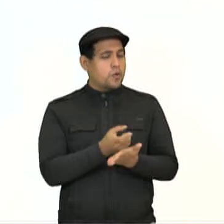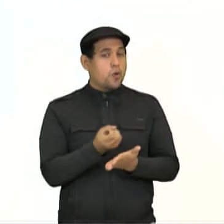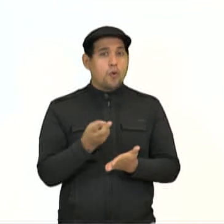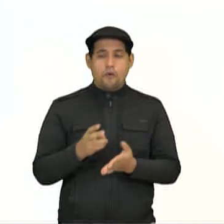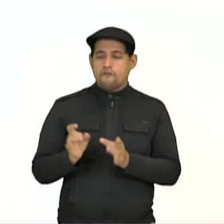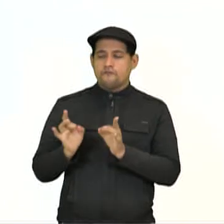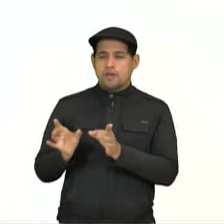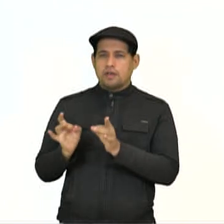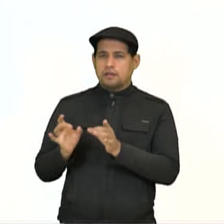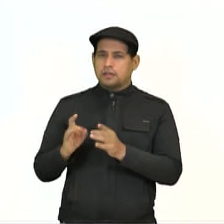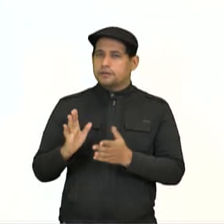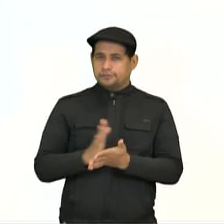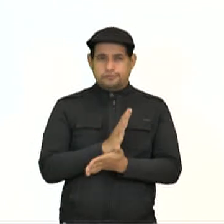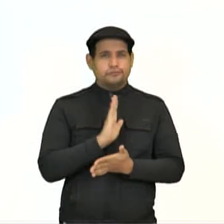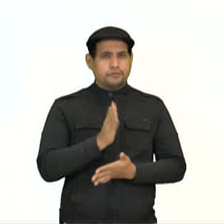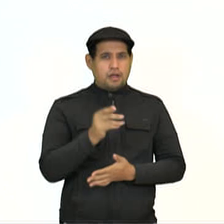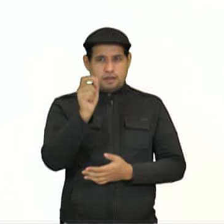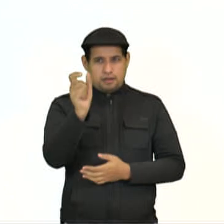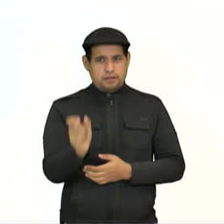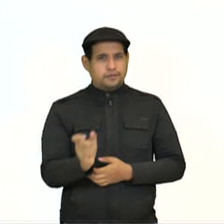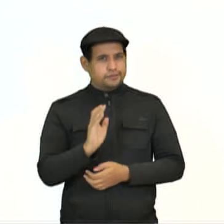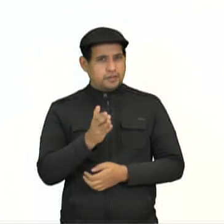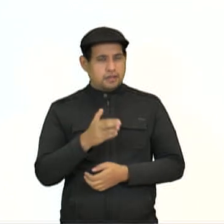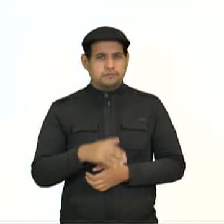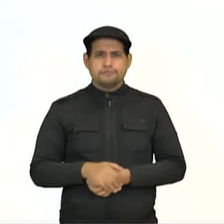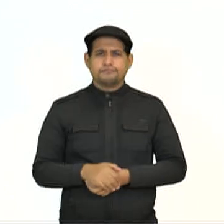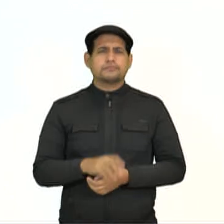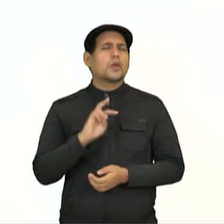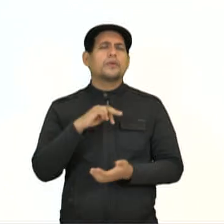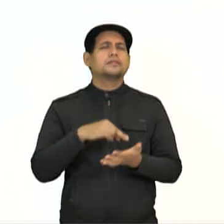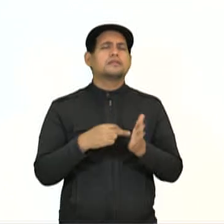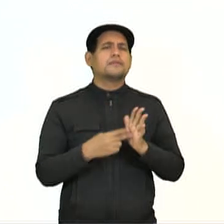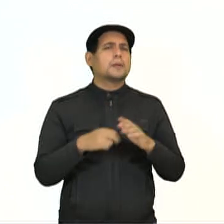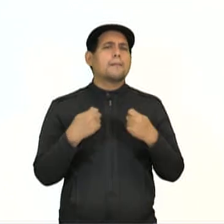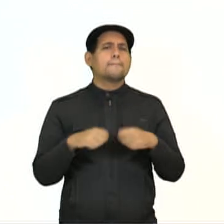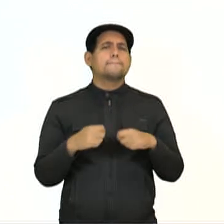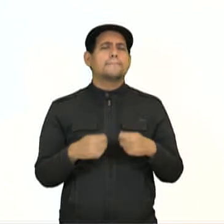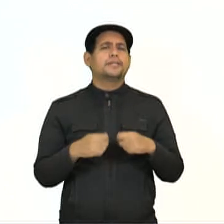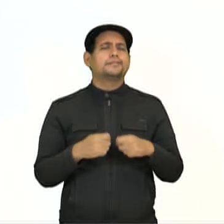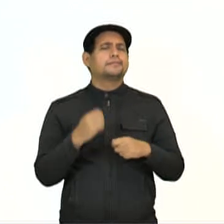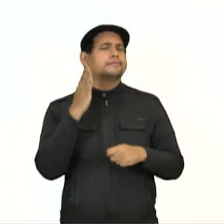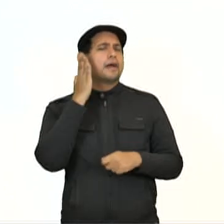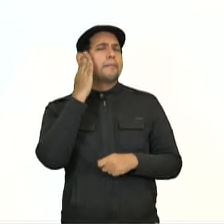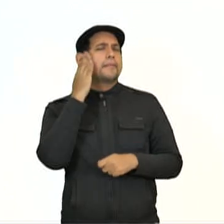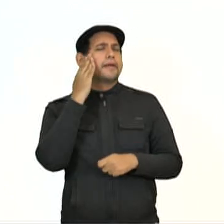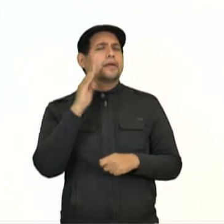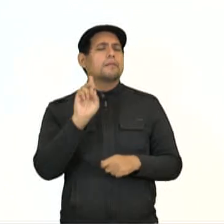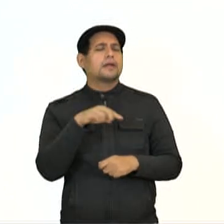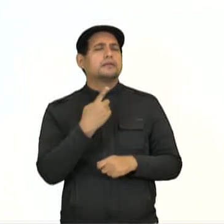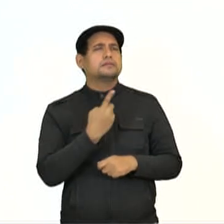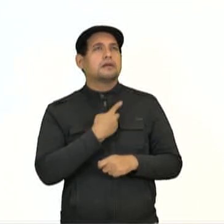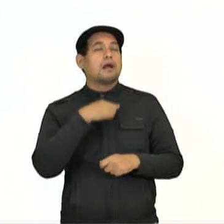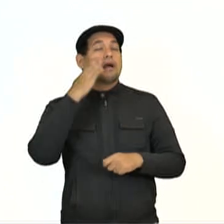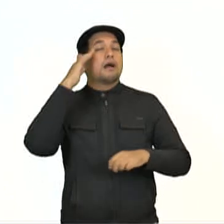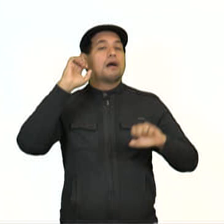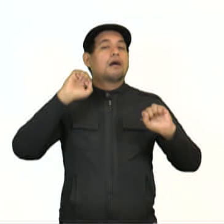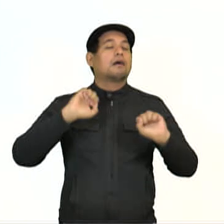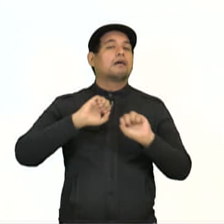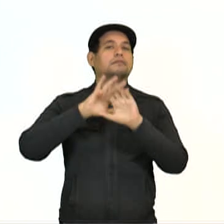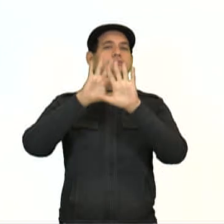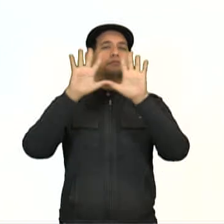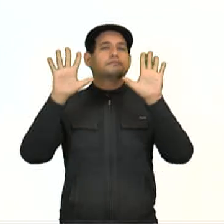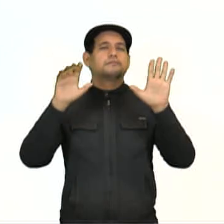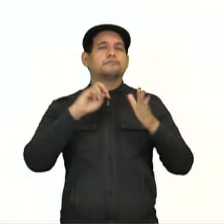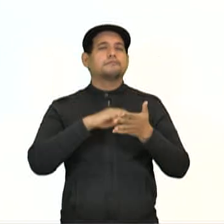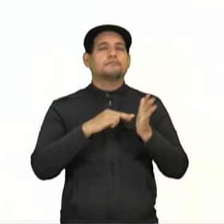algo através de um anúncio classificado? O que será que precisamos saber para entendermos